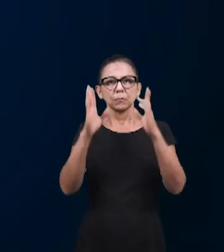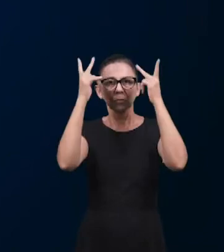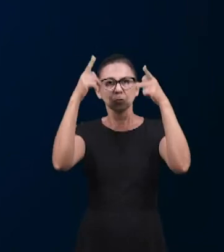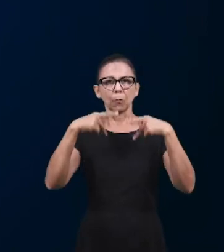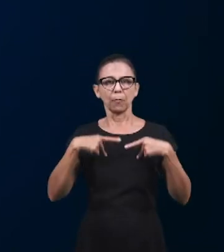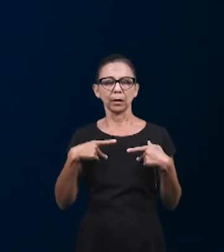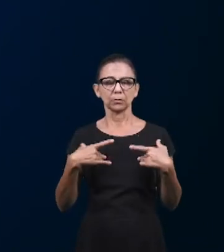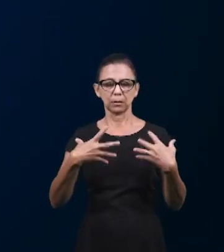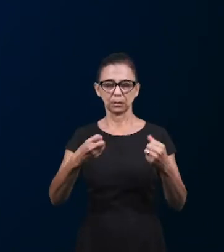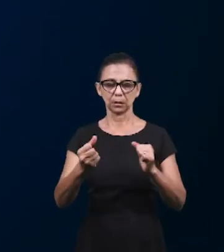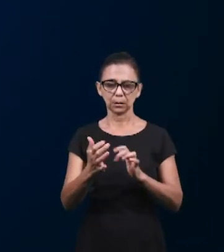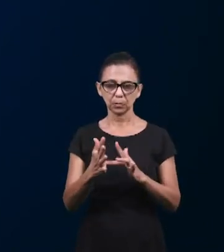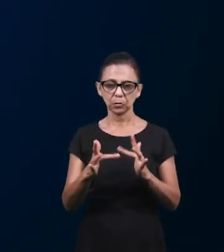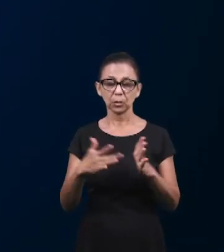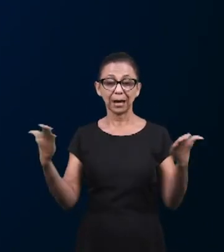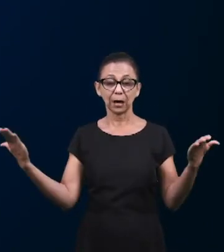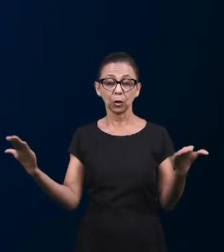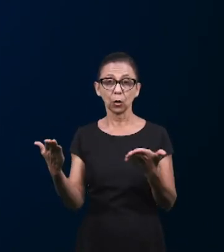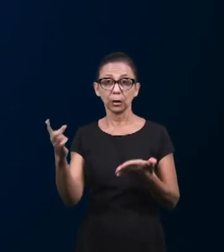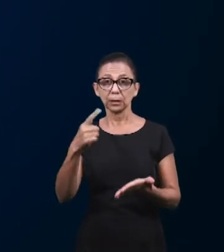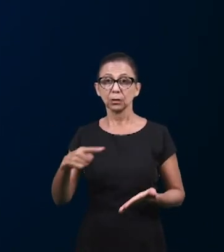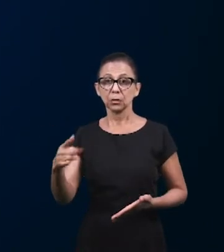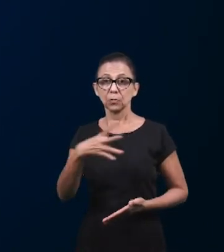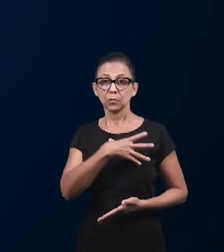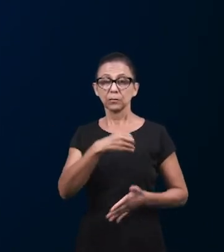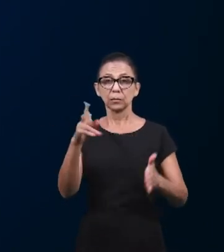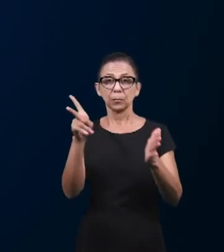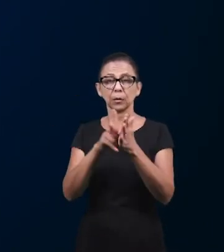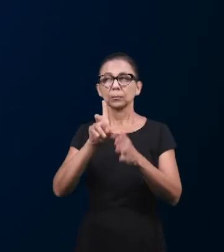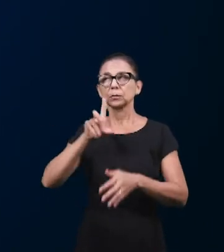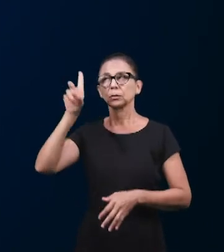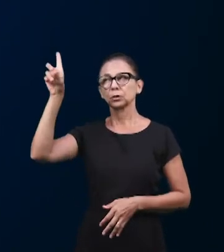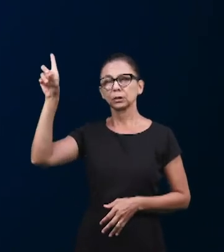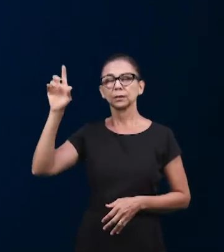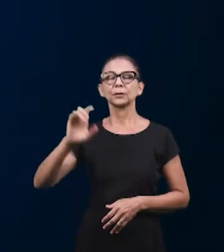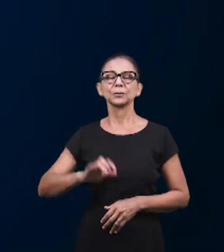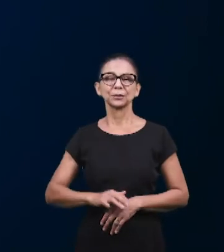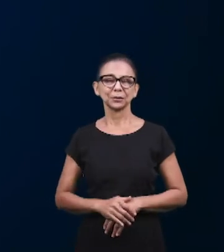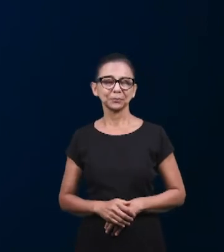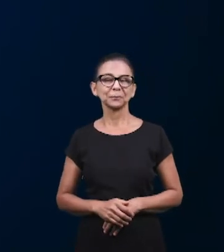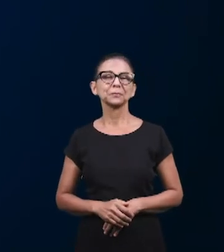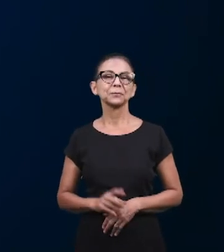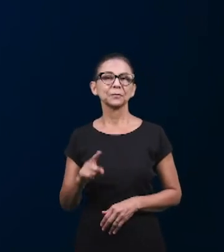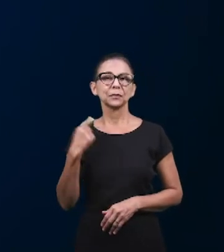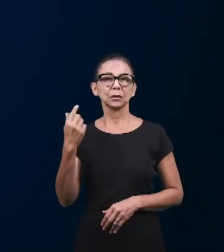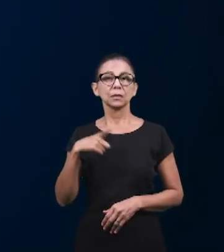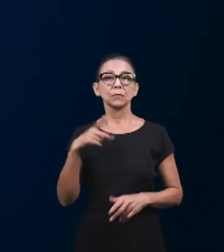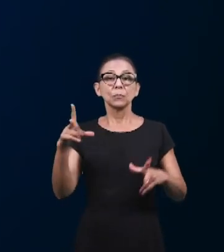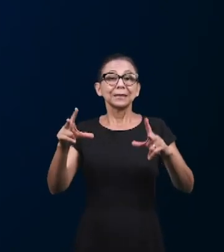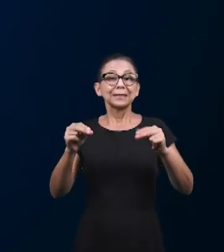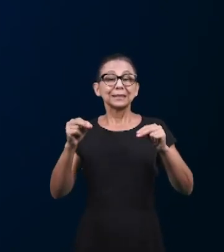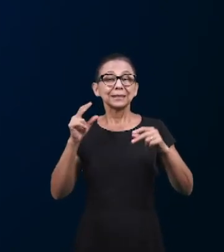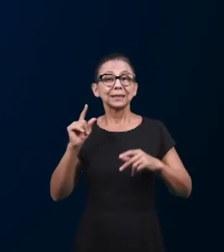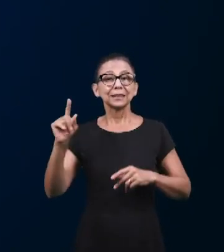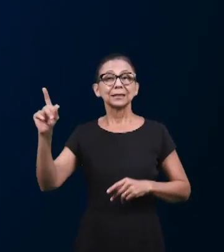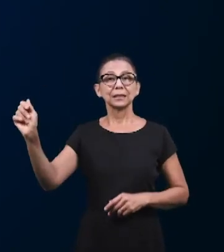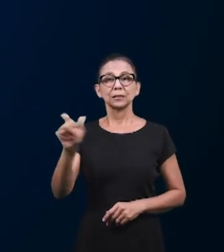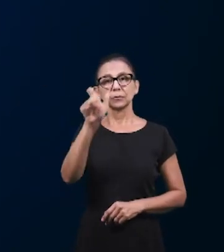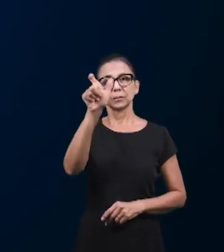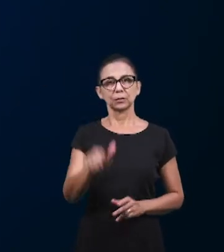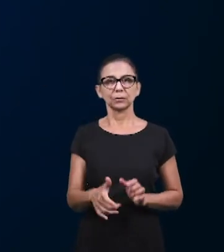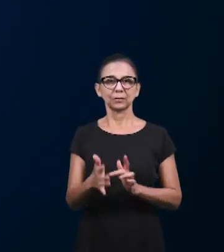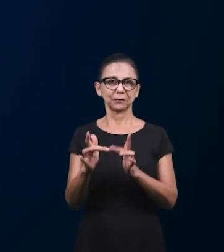recebemos Jesus, filhos de Deus. Louvado seja o santo nome do Senhor. Nós temos uma herança eterna em